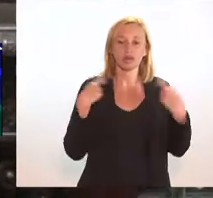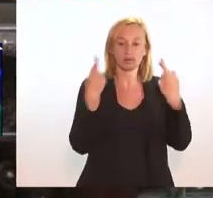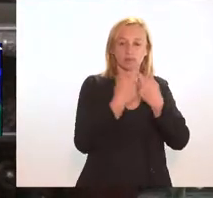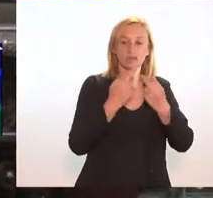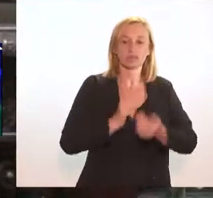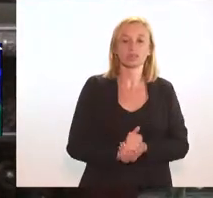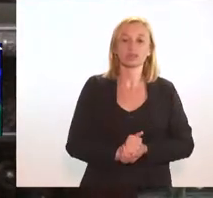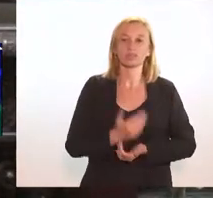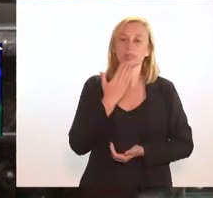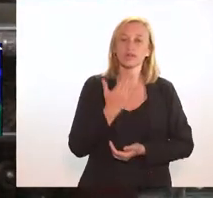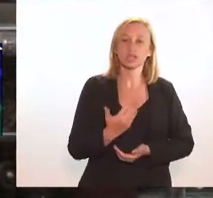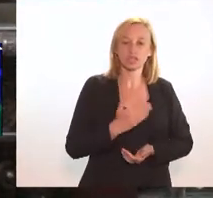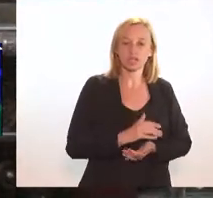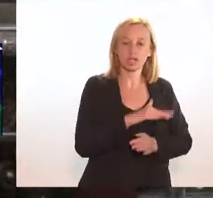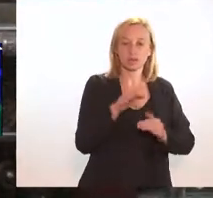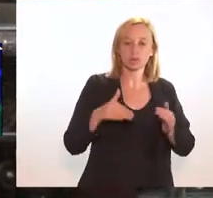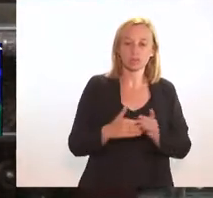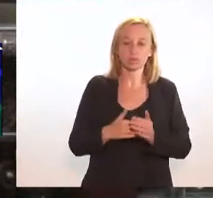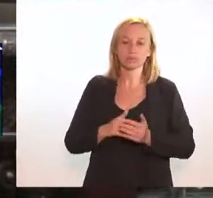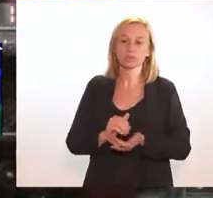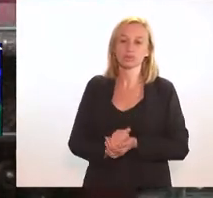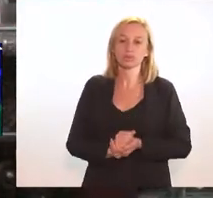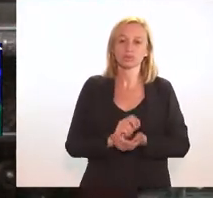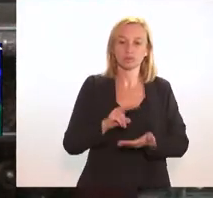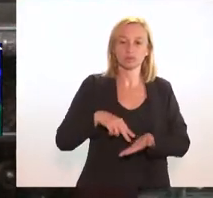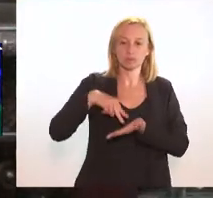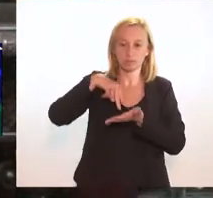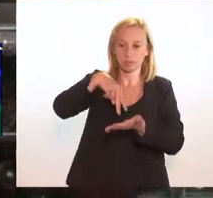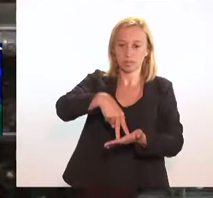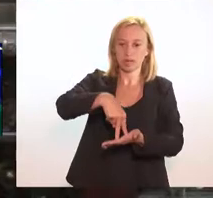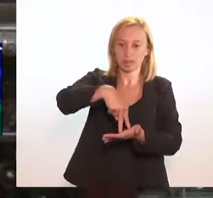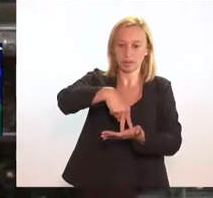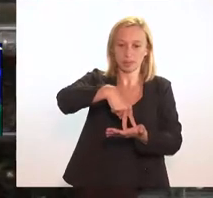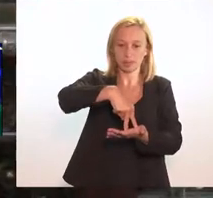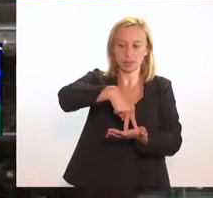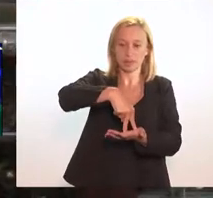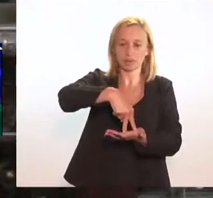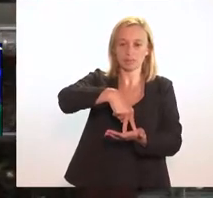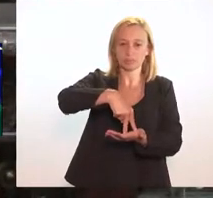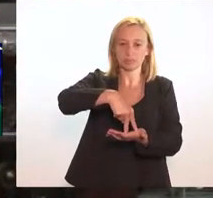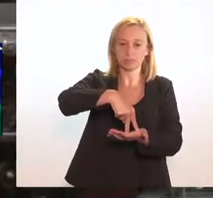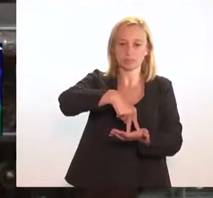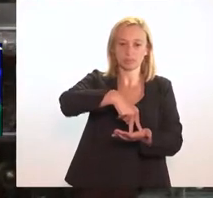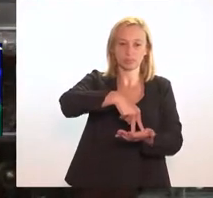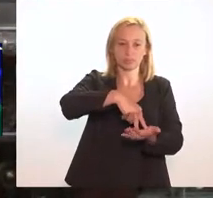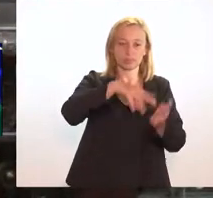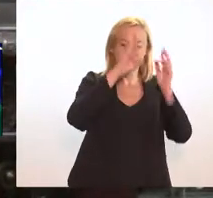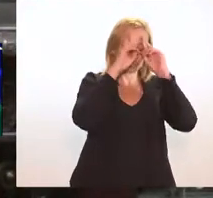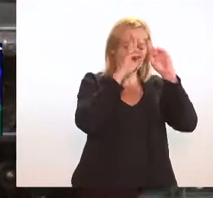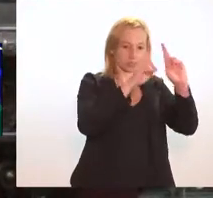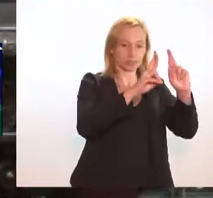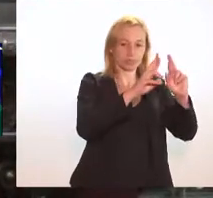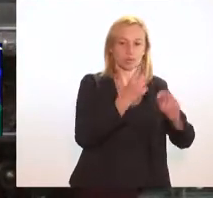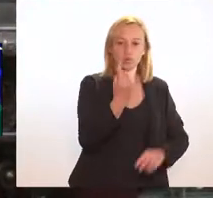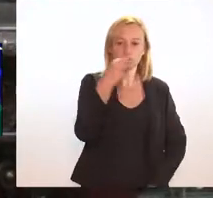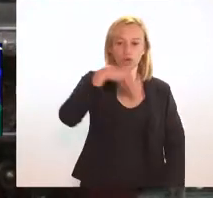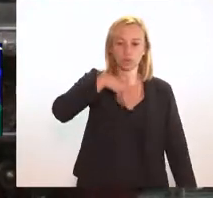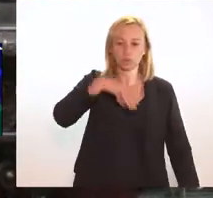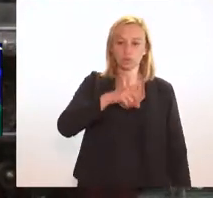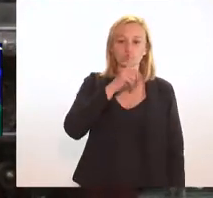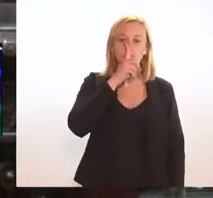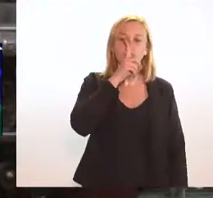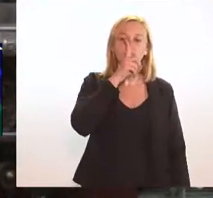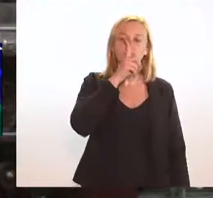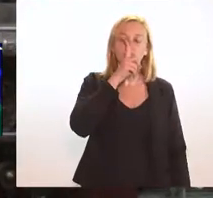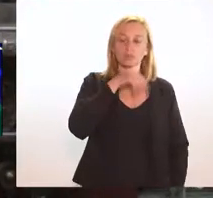extraordinária. Eu pediria que todos pudéssemos estar de pé para que a gente possa respeitar um minuto de silêncio para as